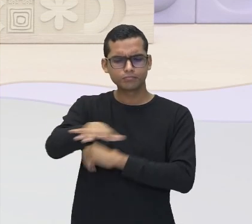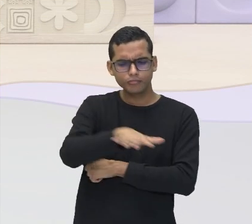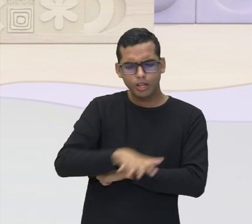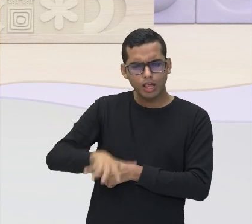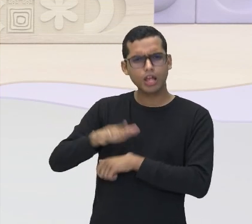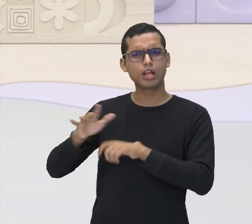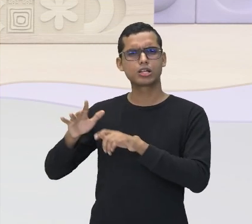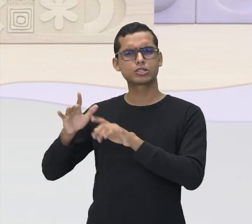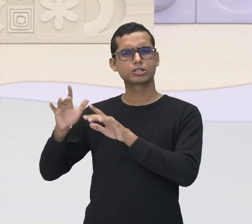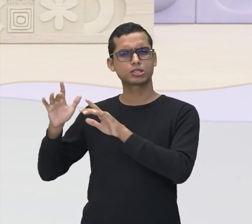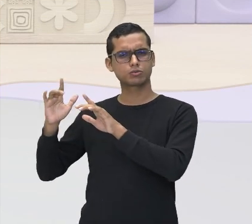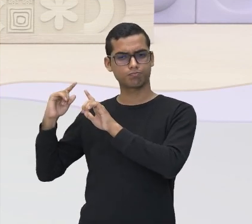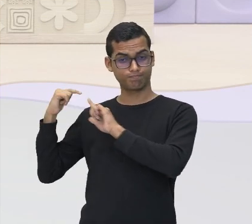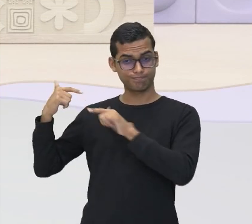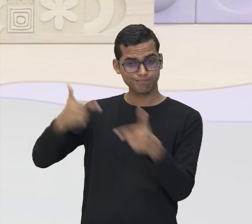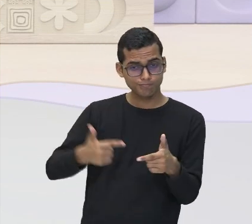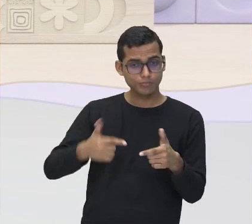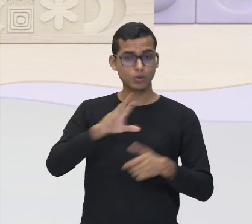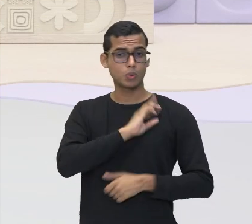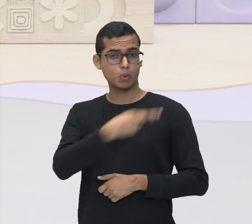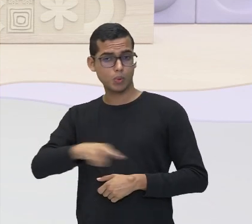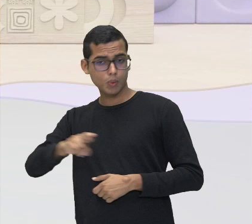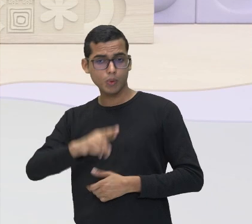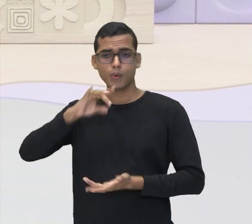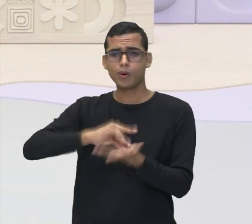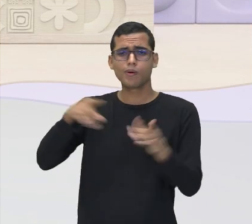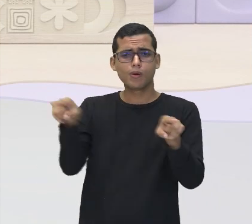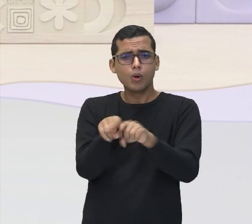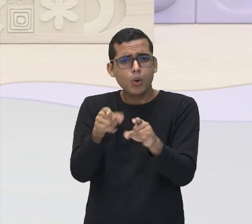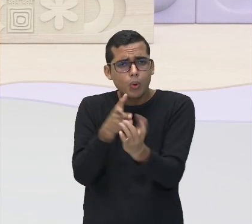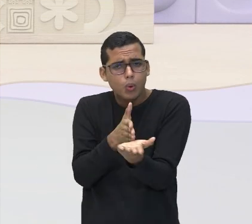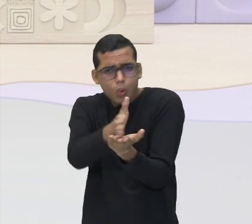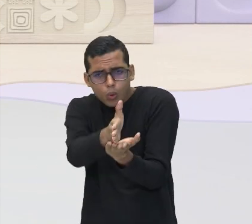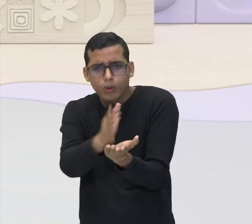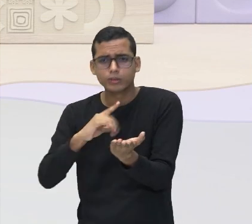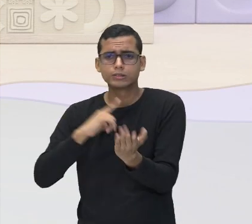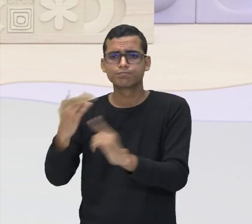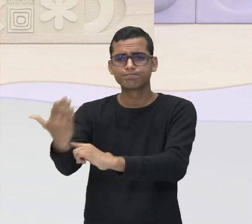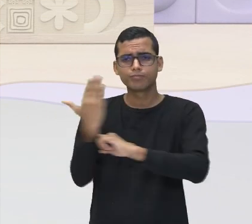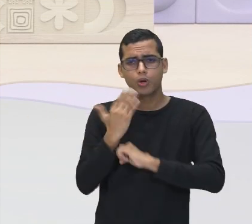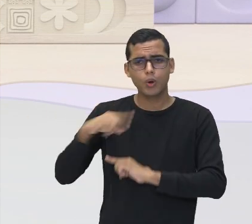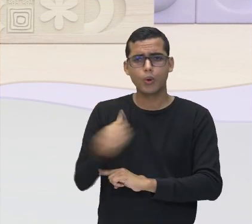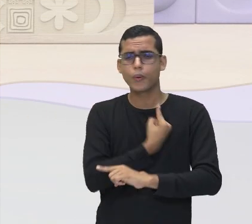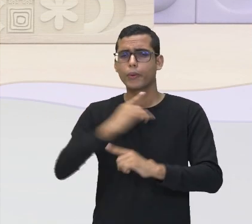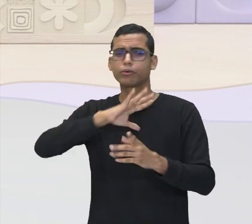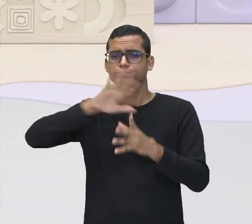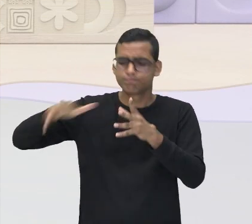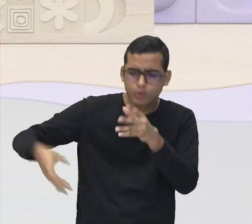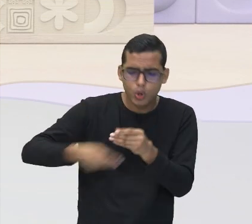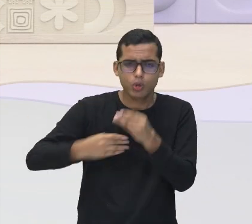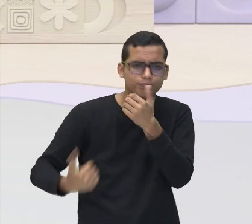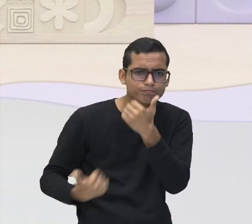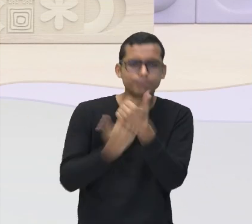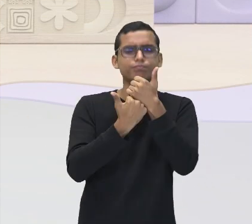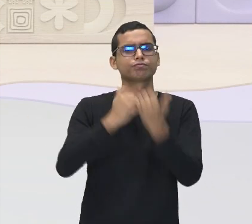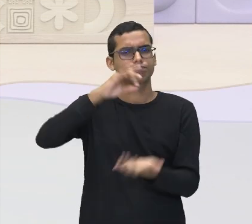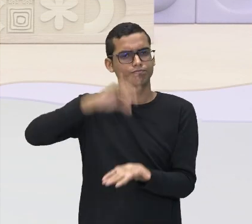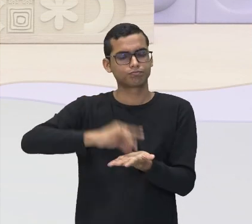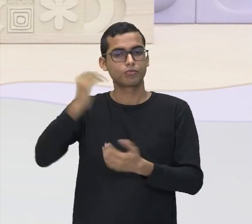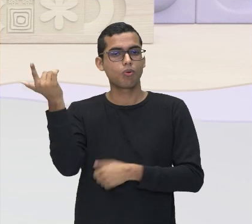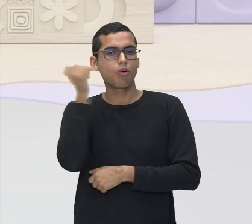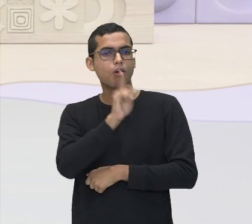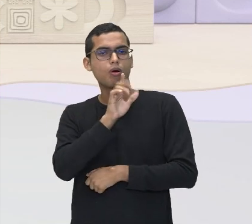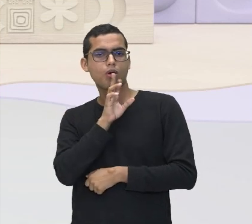um caminho que pode nos ajudar a nos auxiliar a darmos respostas a